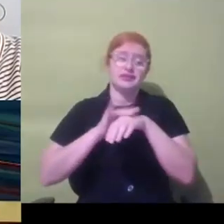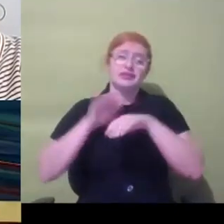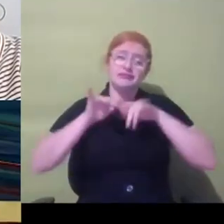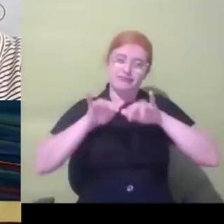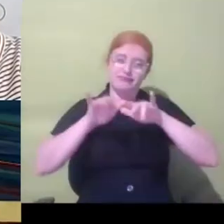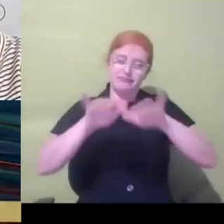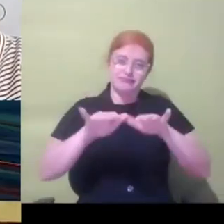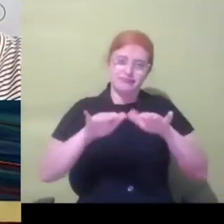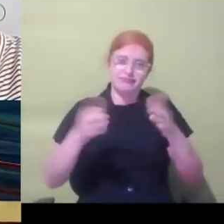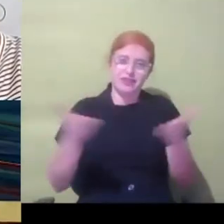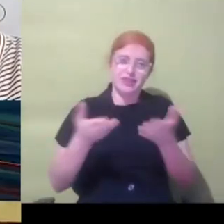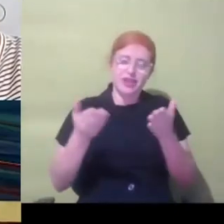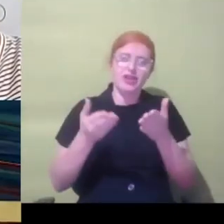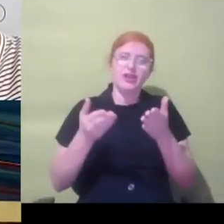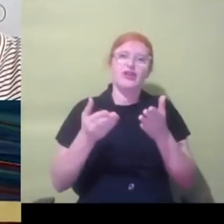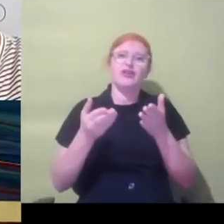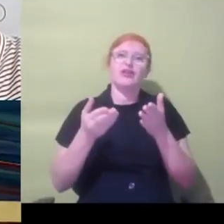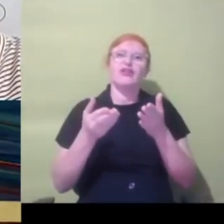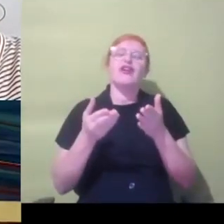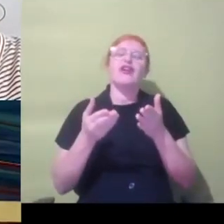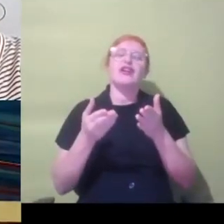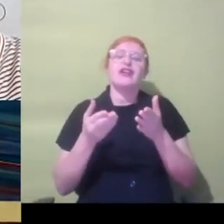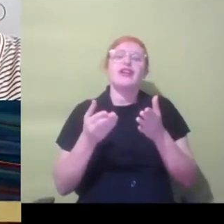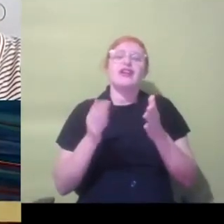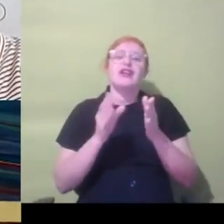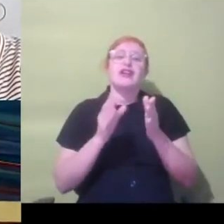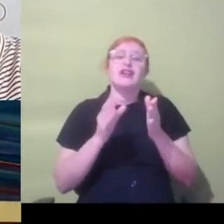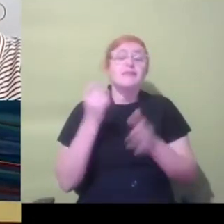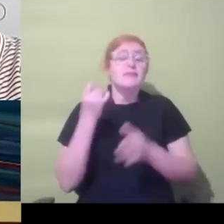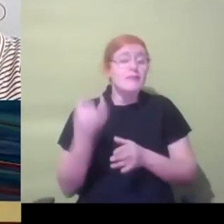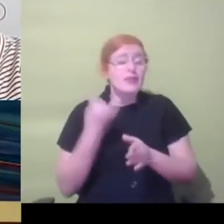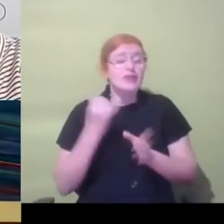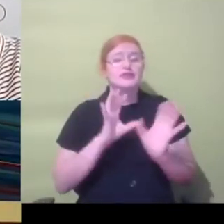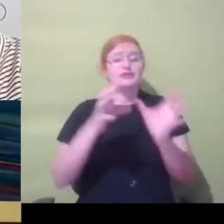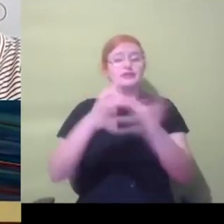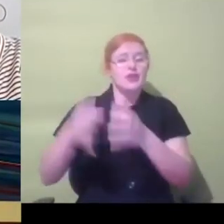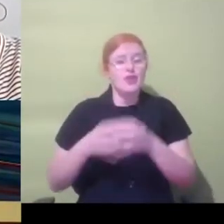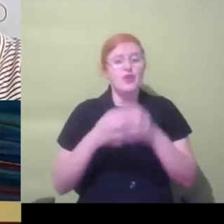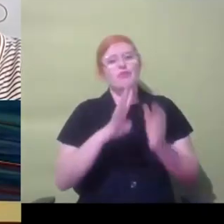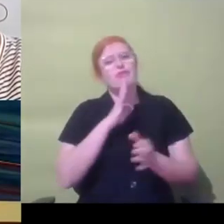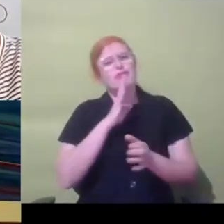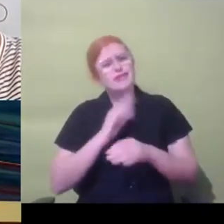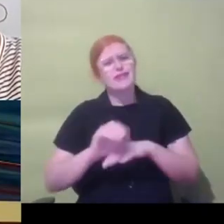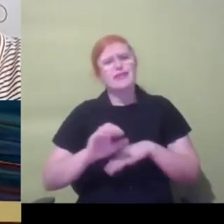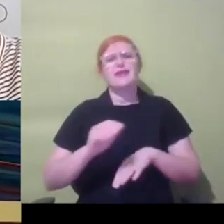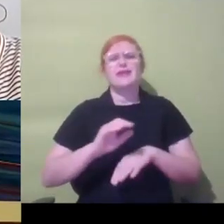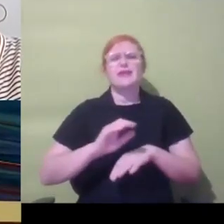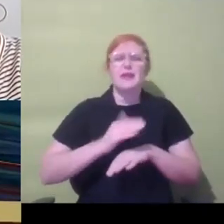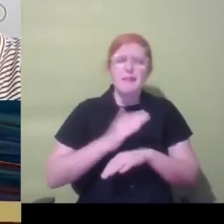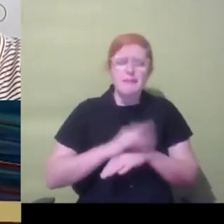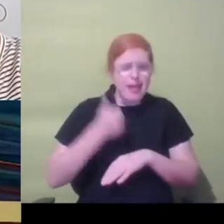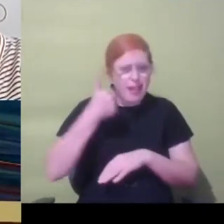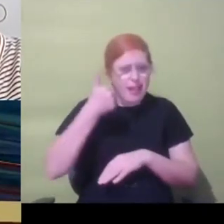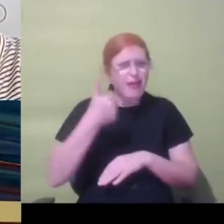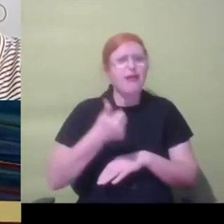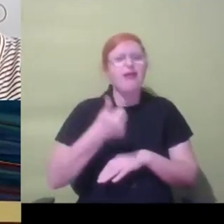para grupos que queiram se conhecer melhor, se entender nesse movimento feminista e